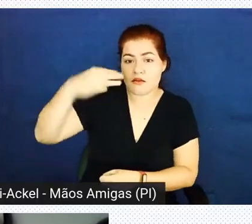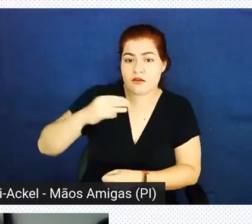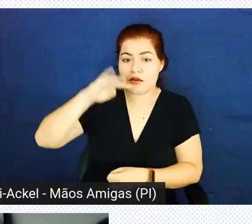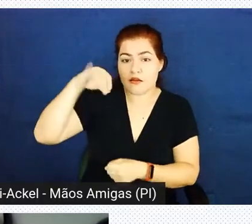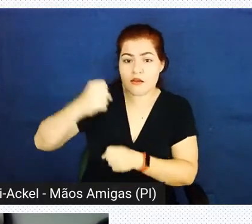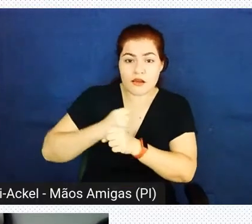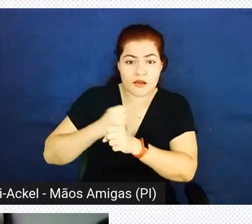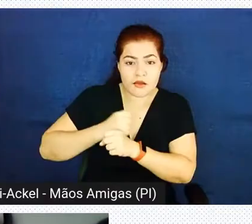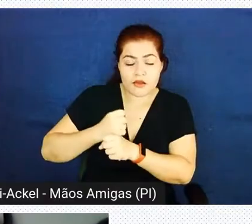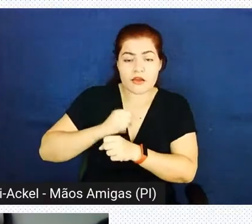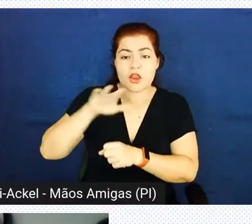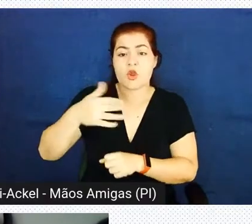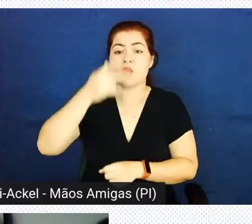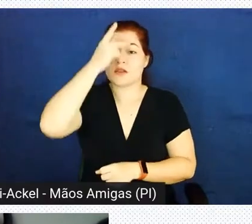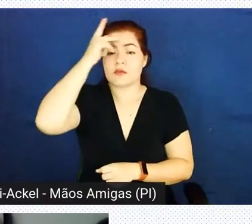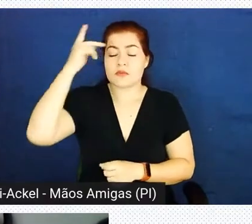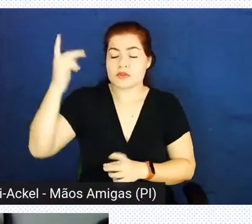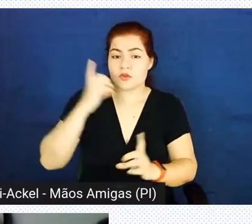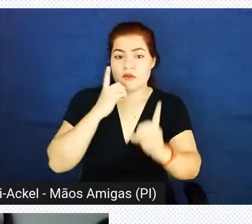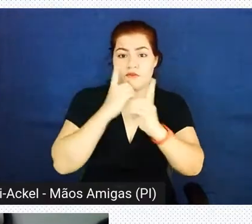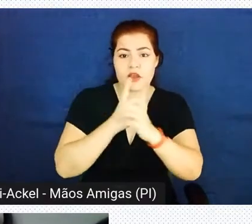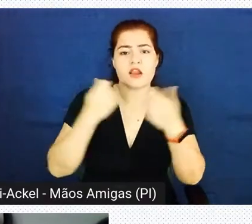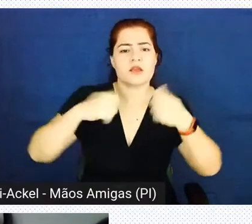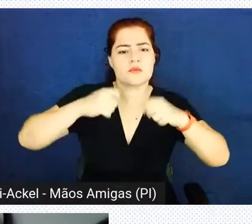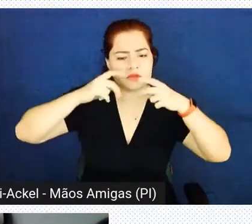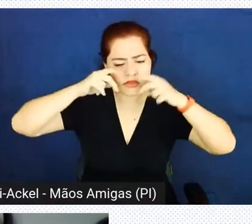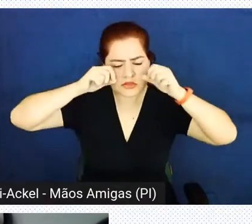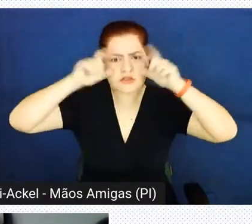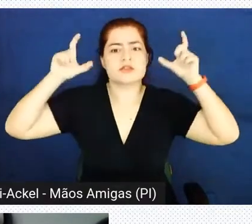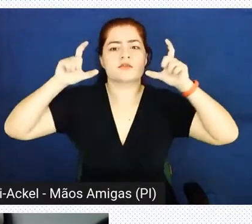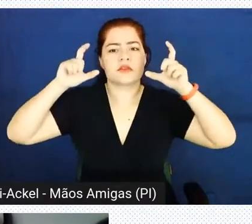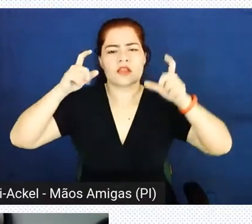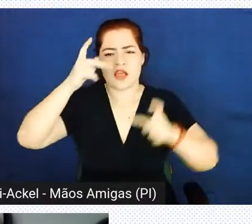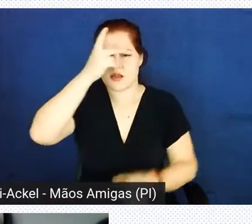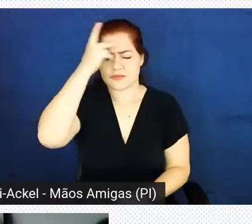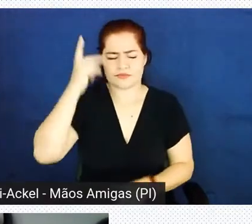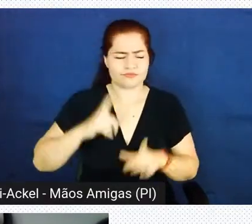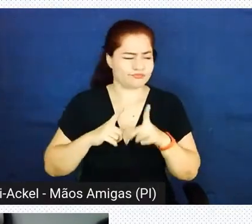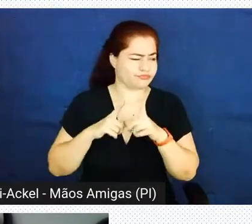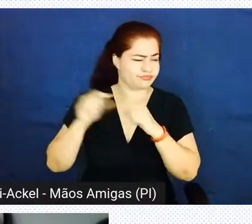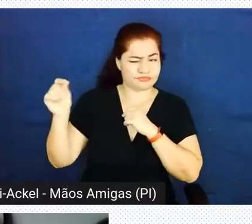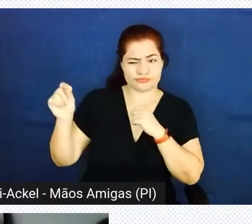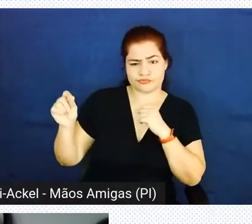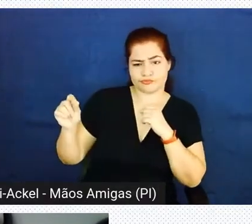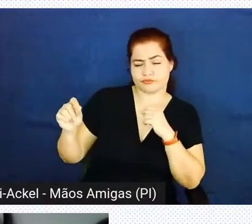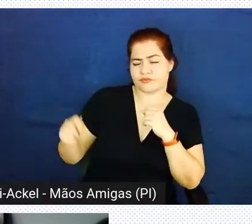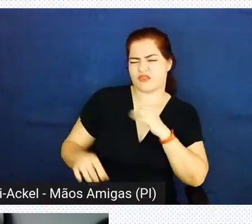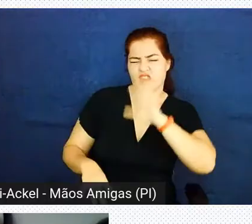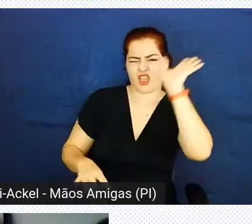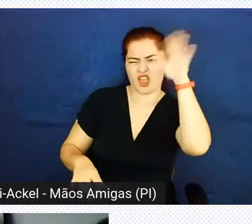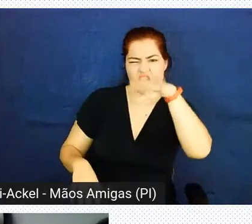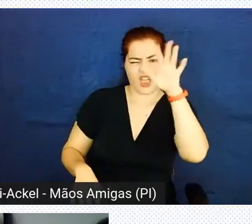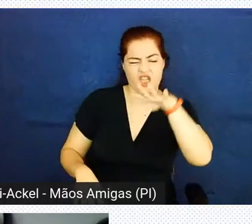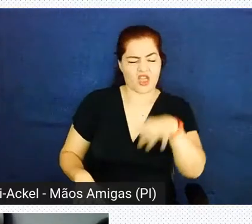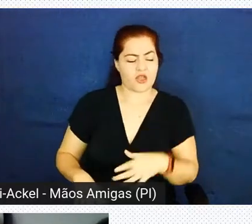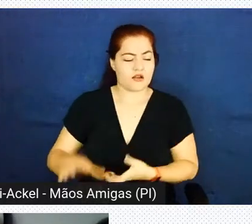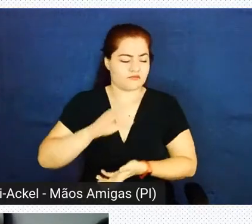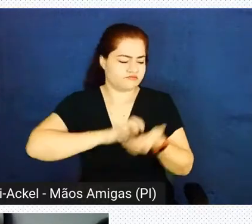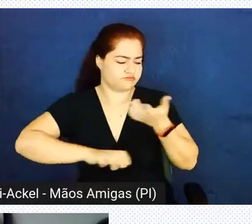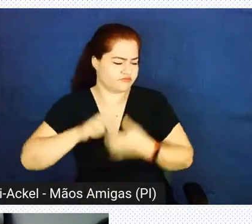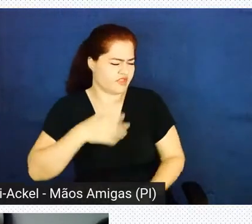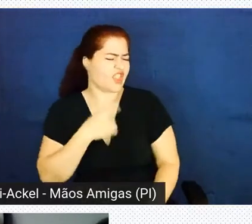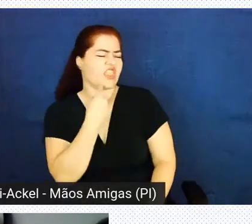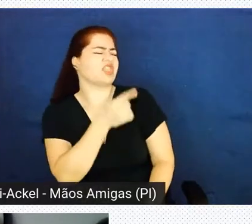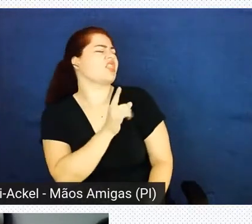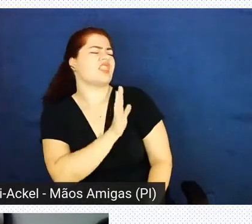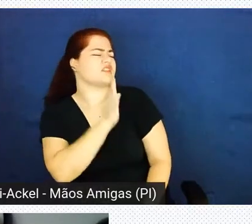despertar, saem, rebelam-se, agridem, chegam a dizer: você não